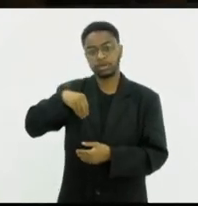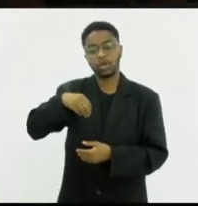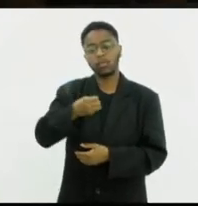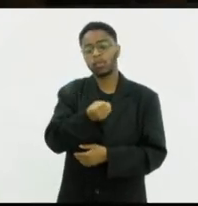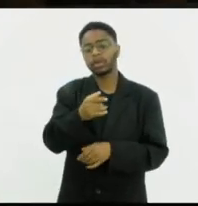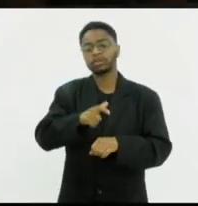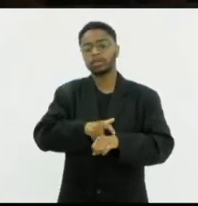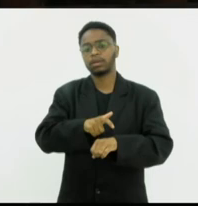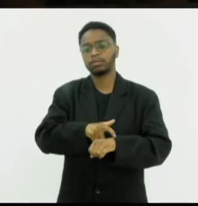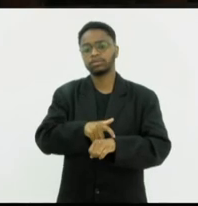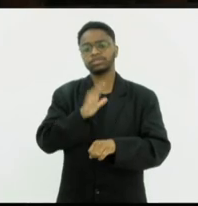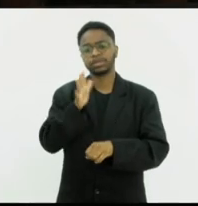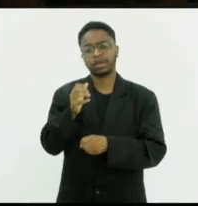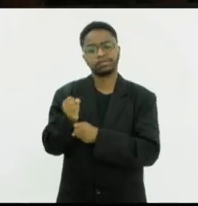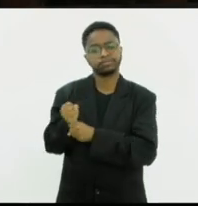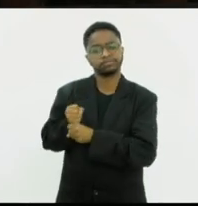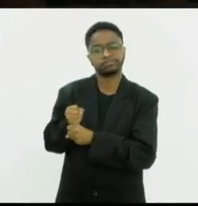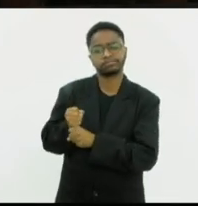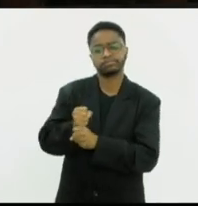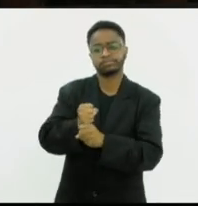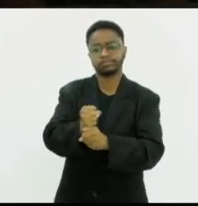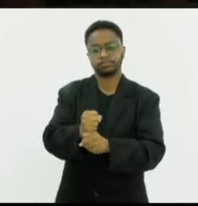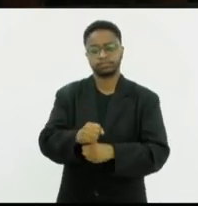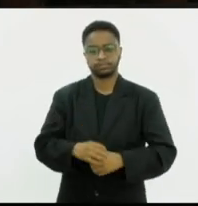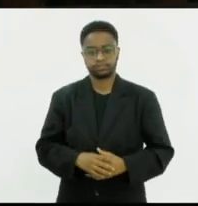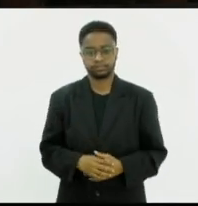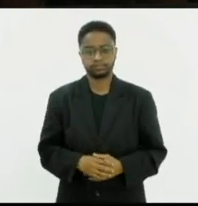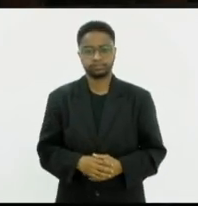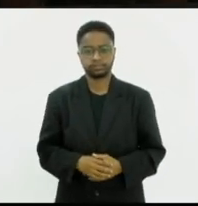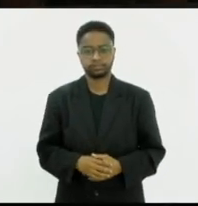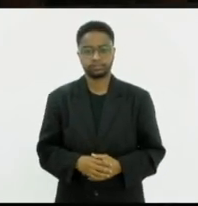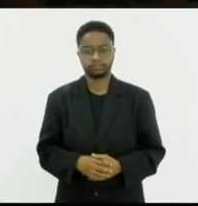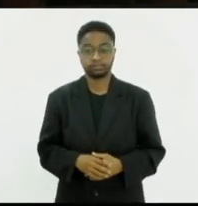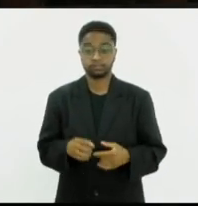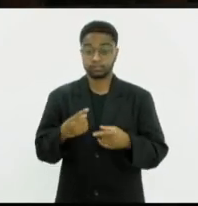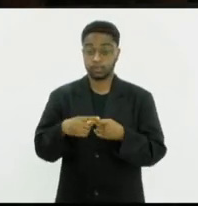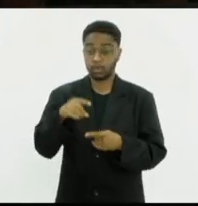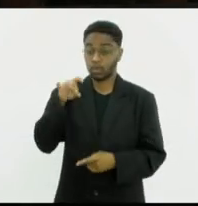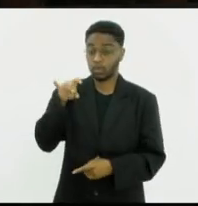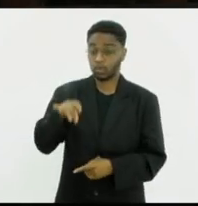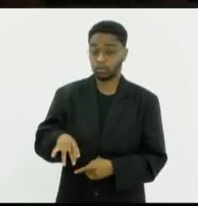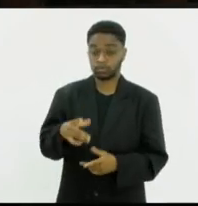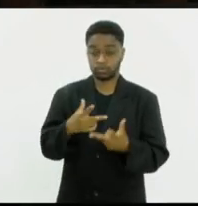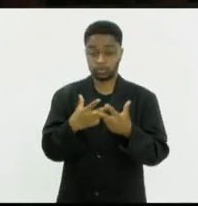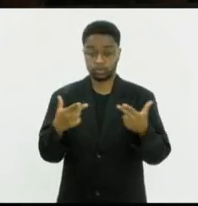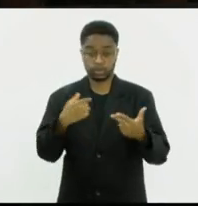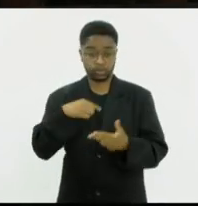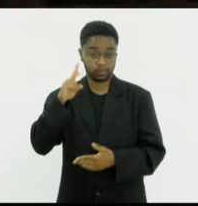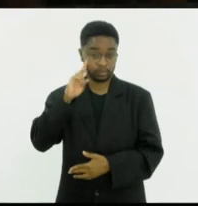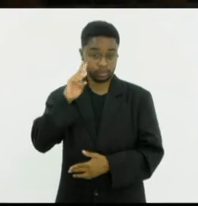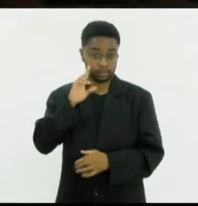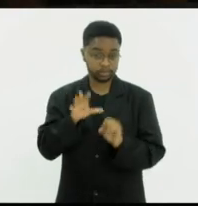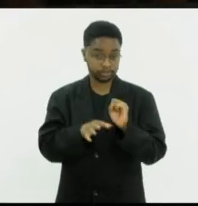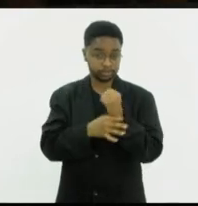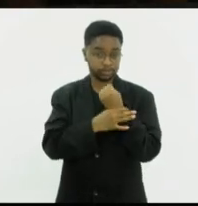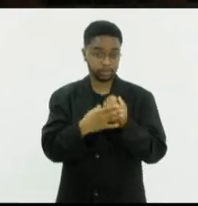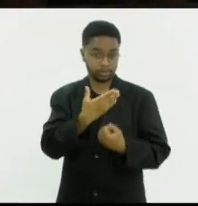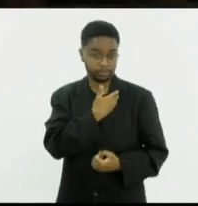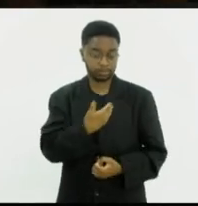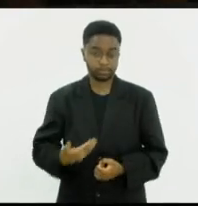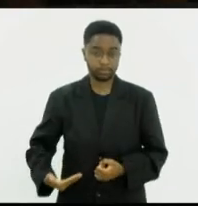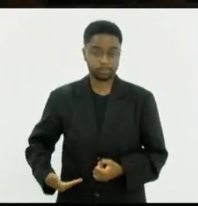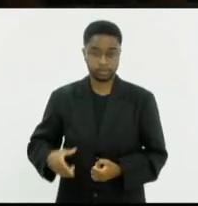décadas? Há muitas décadas. A última vez que eu me recorde que a segurança pública